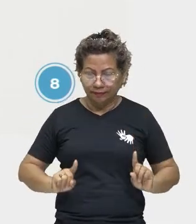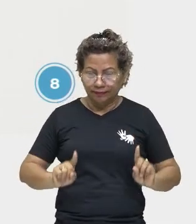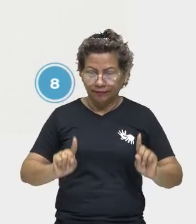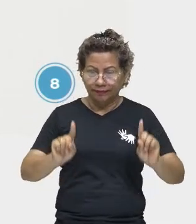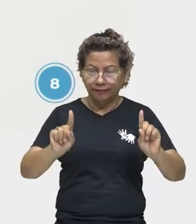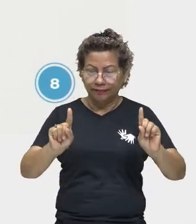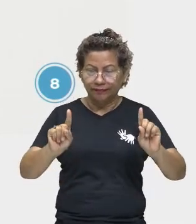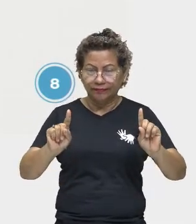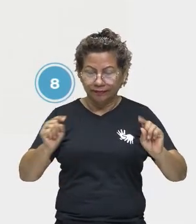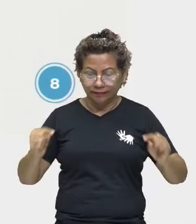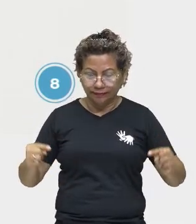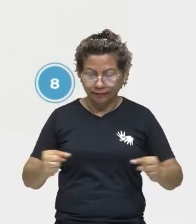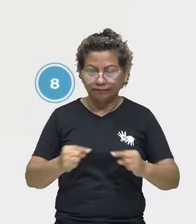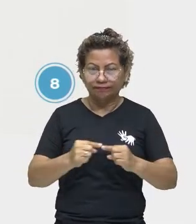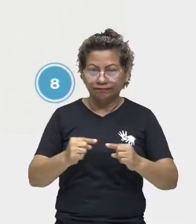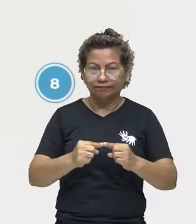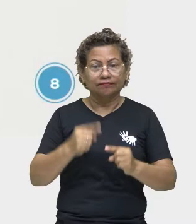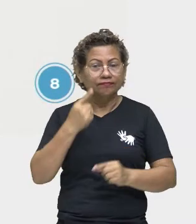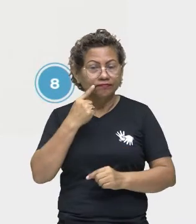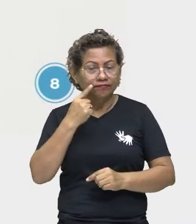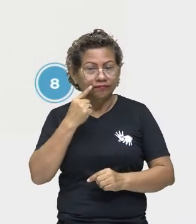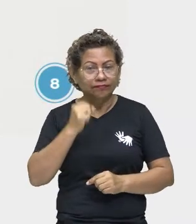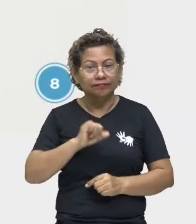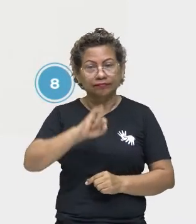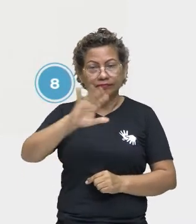ele. Então vocês têm aqui, ó,